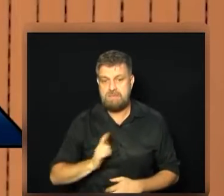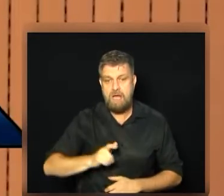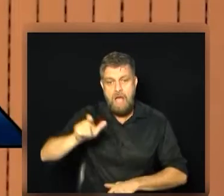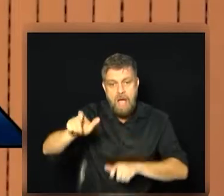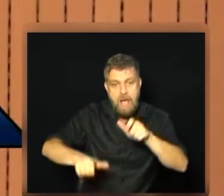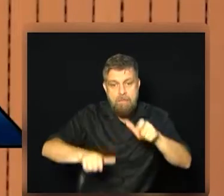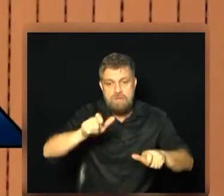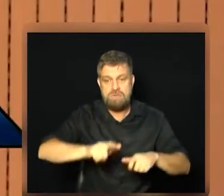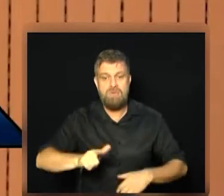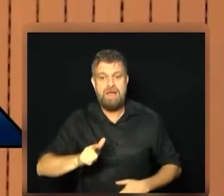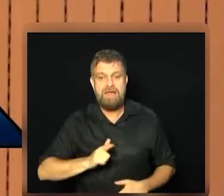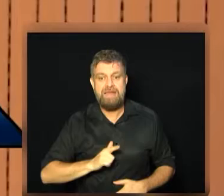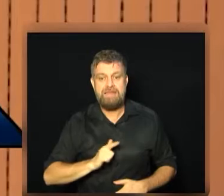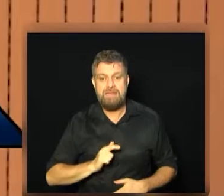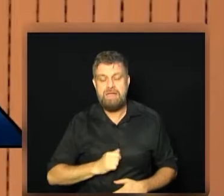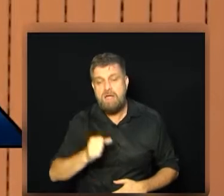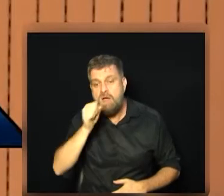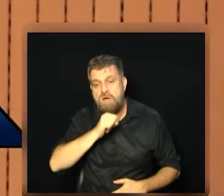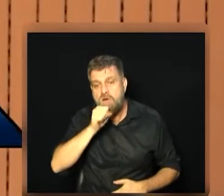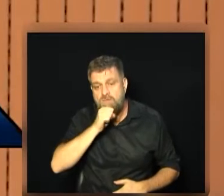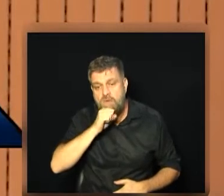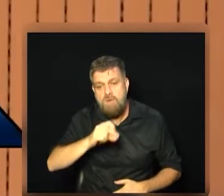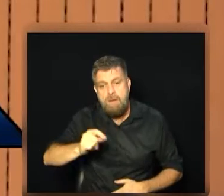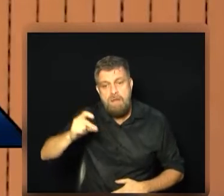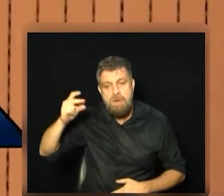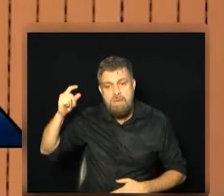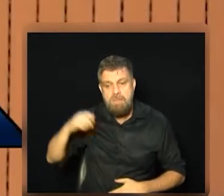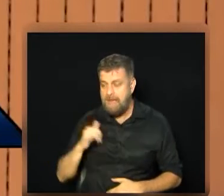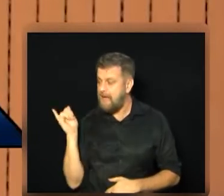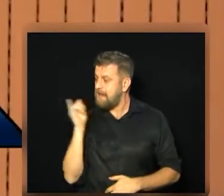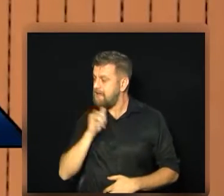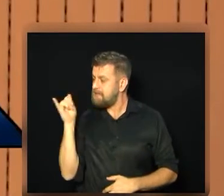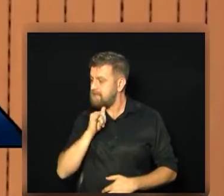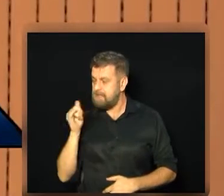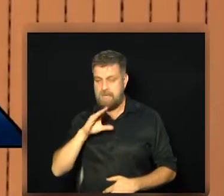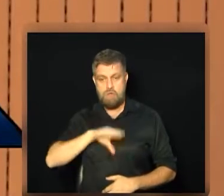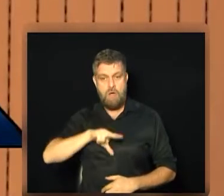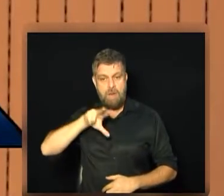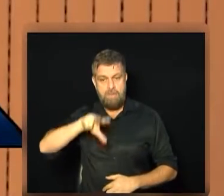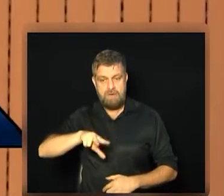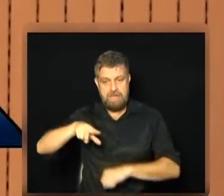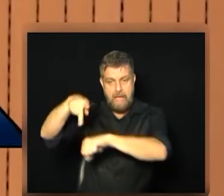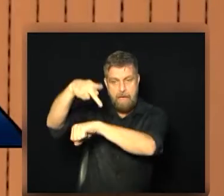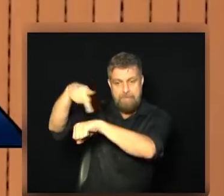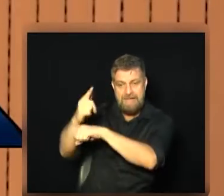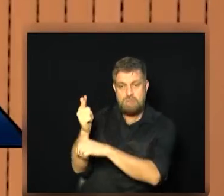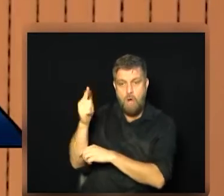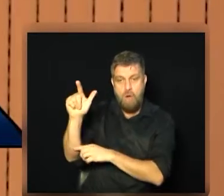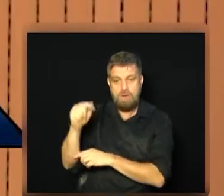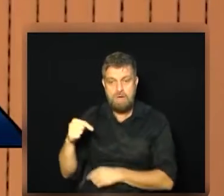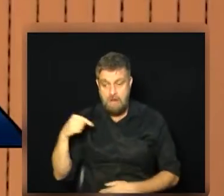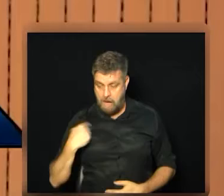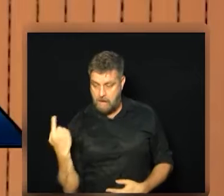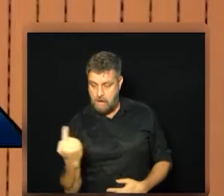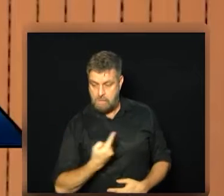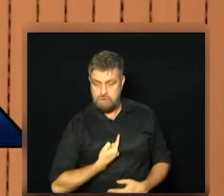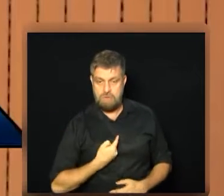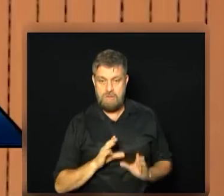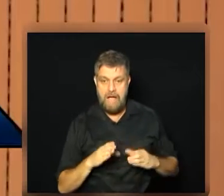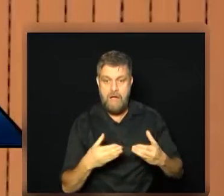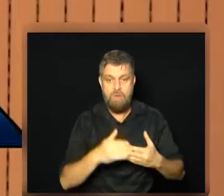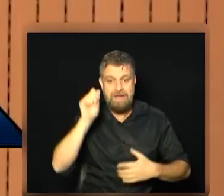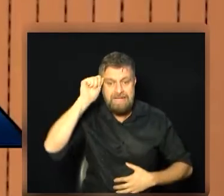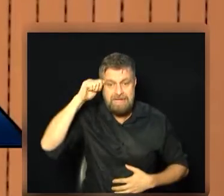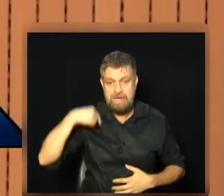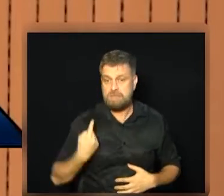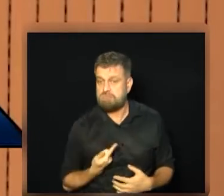fala que os avós, né, eram italianos, portugueses ou de outras nacionalidades, mas nós, da comunidade negra,